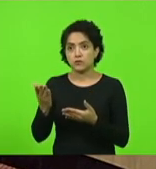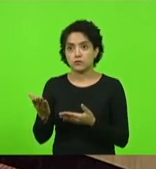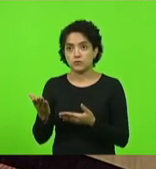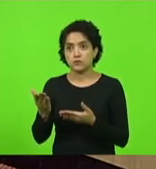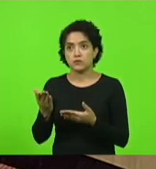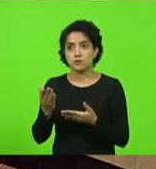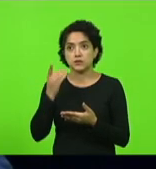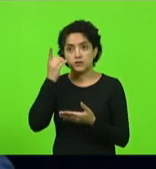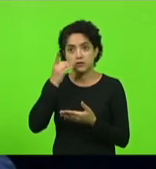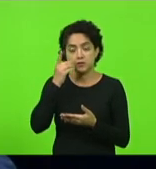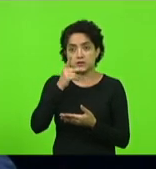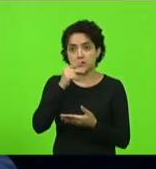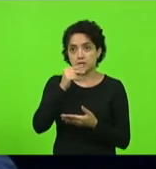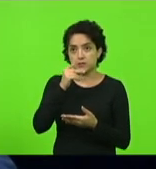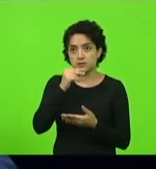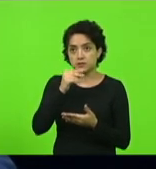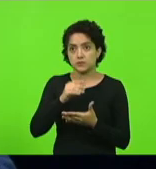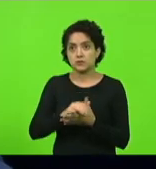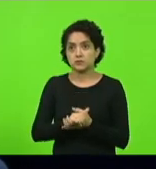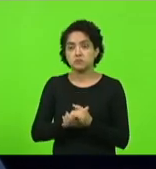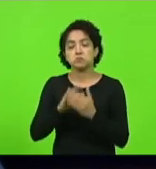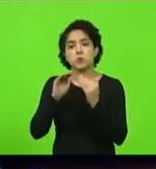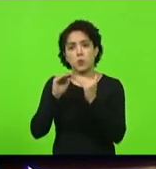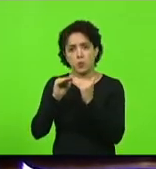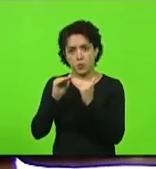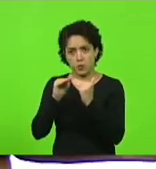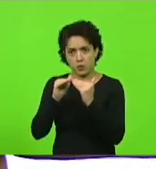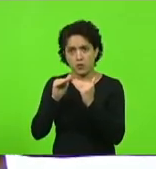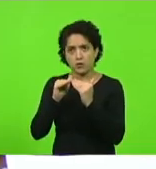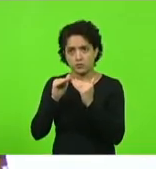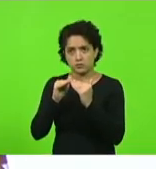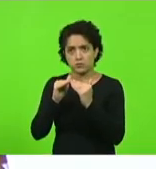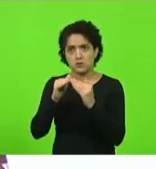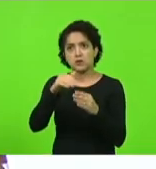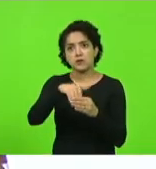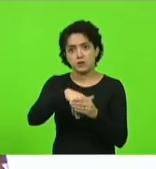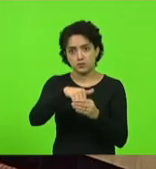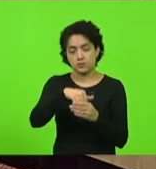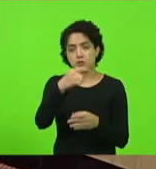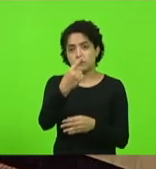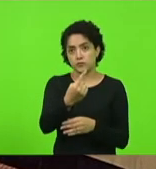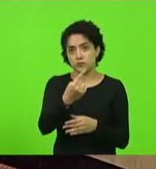do deputado Kennedy Nunes, eu concordo, nós vamos encaminhar o voto 1.